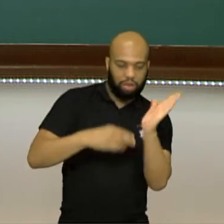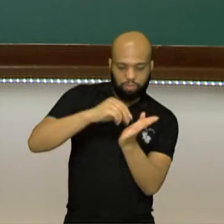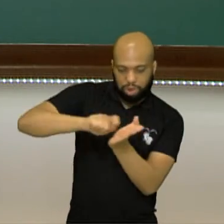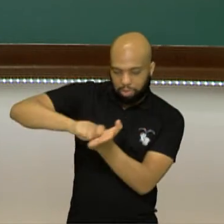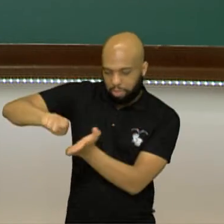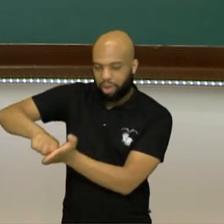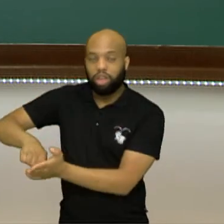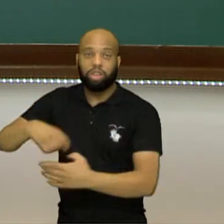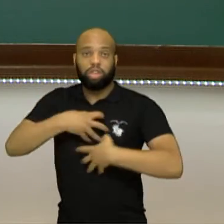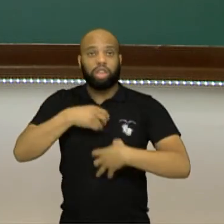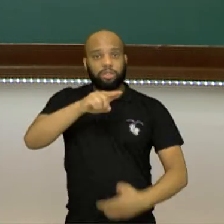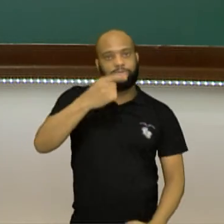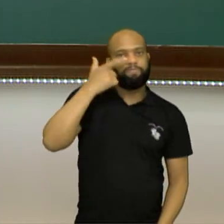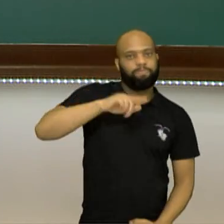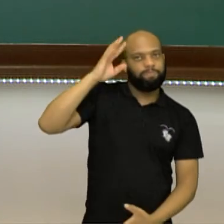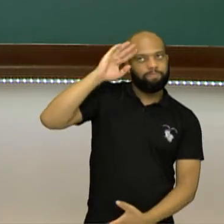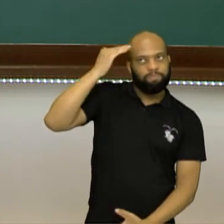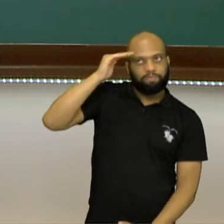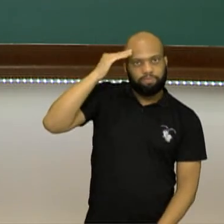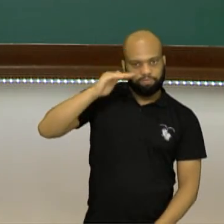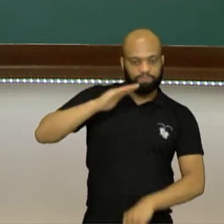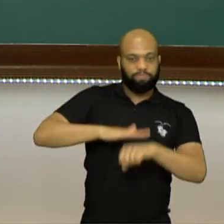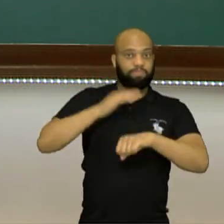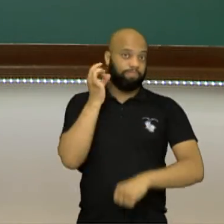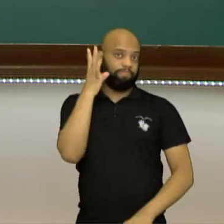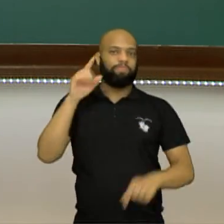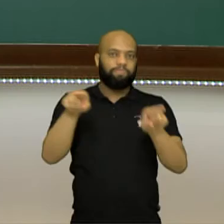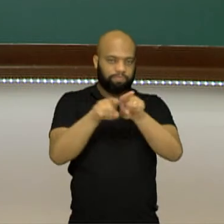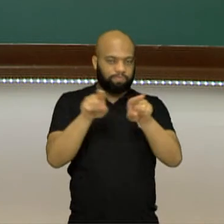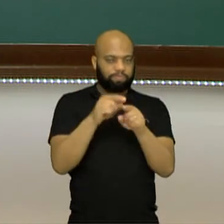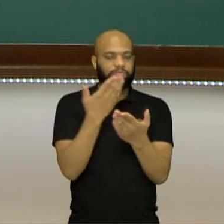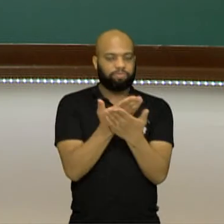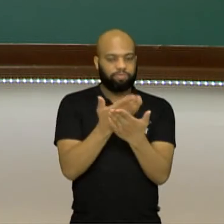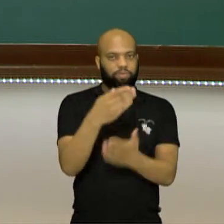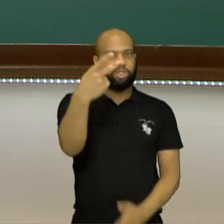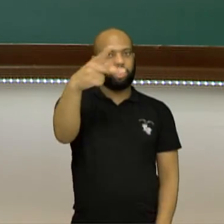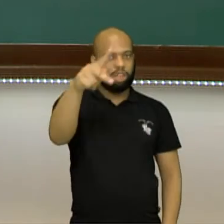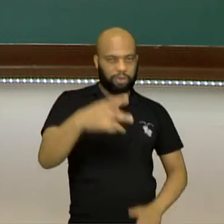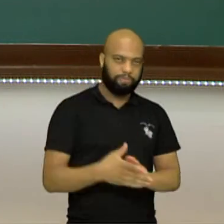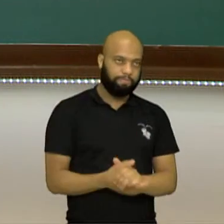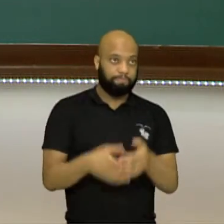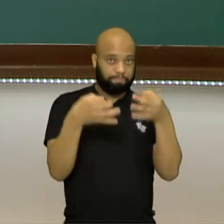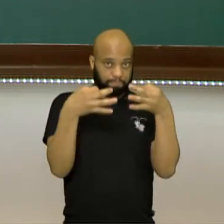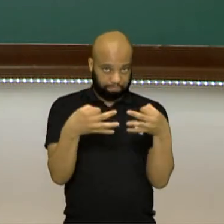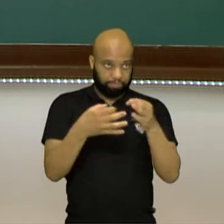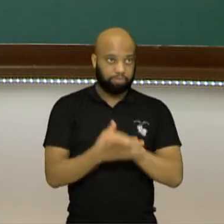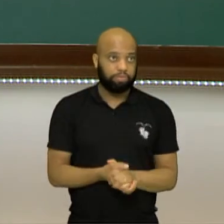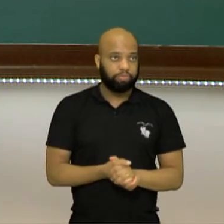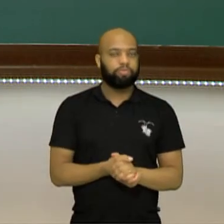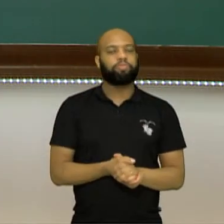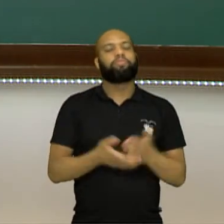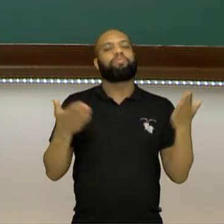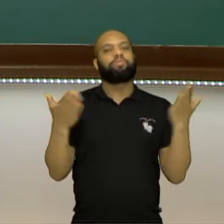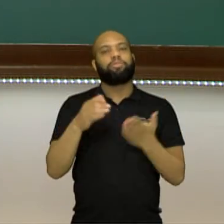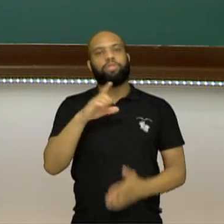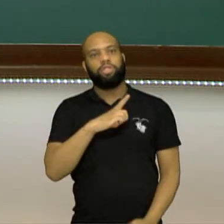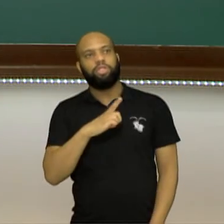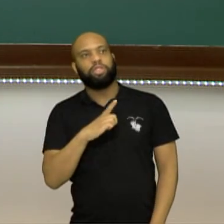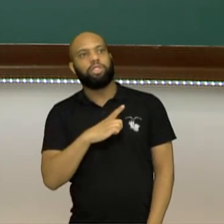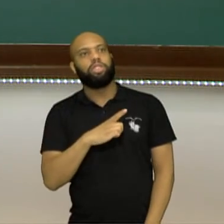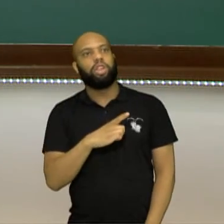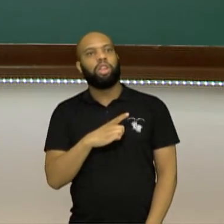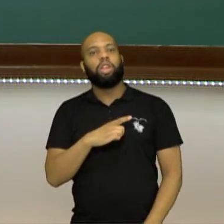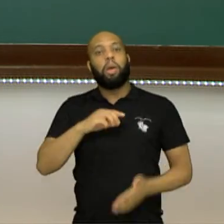entendeu aquele conteúdo. Isso pode tornar mais fácil para você os estudos. Certo? Então, eu trouxe para você